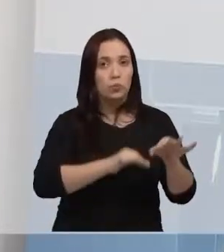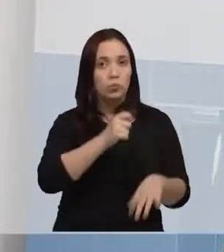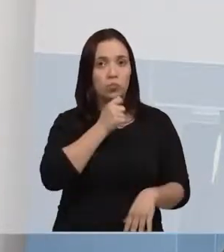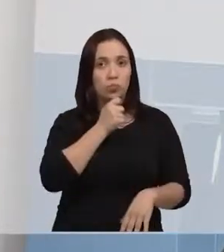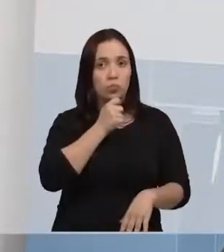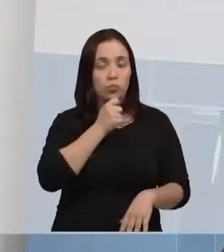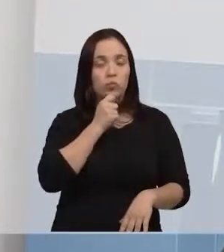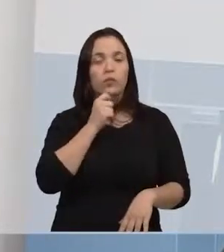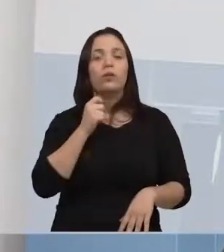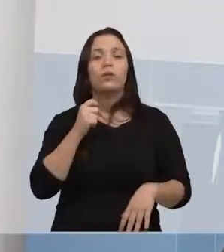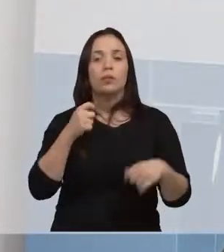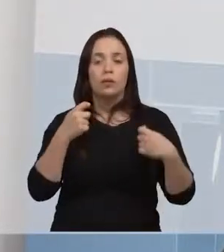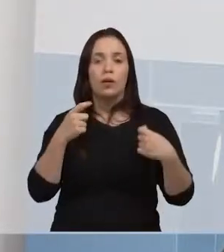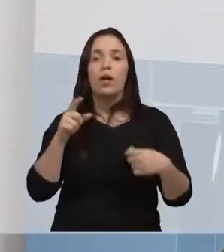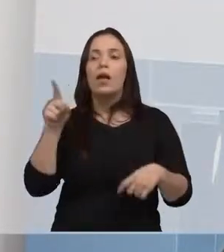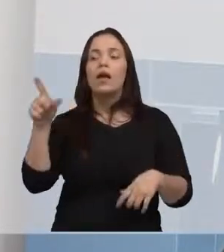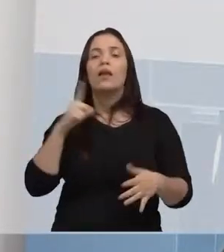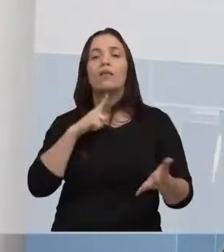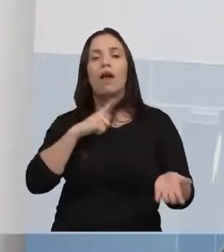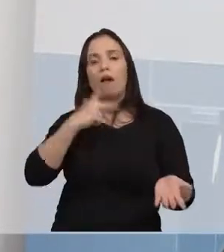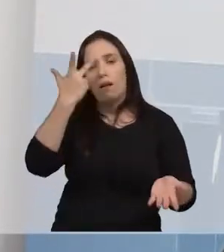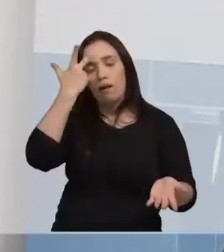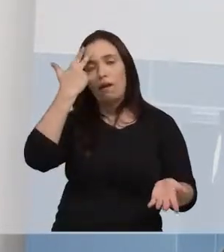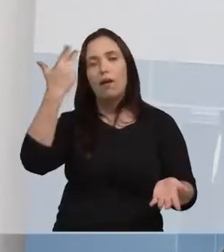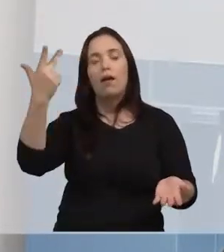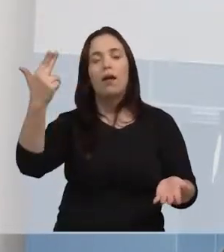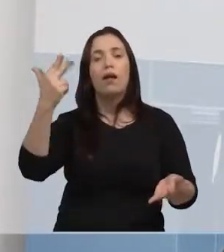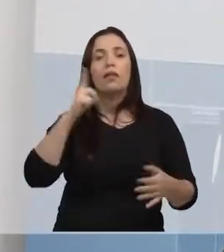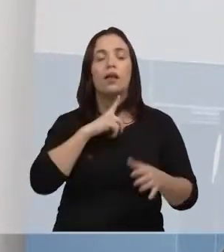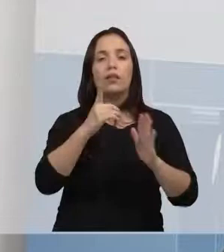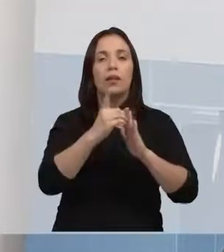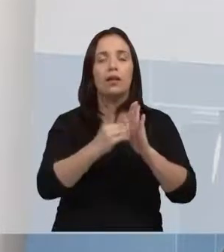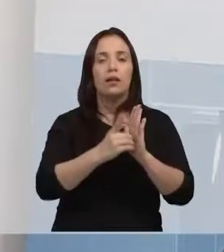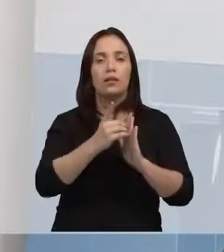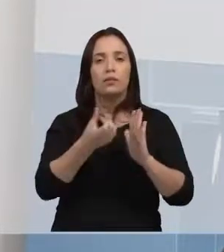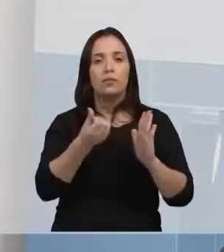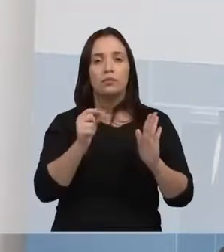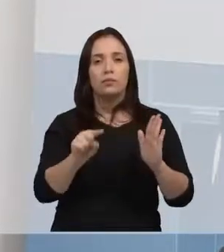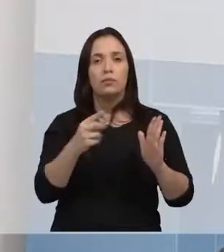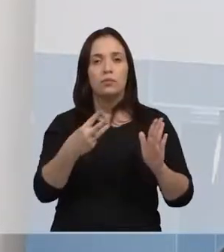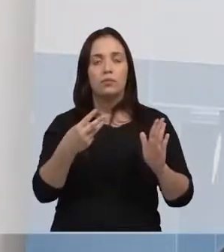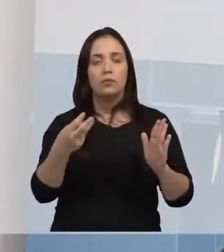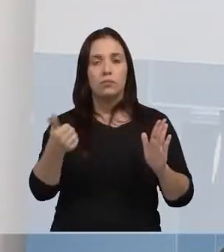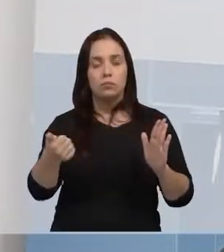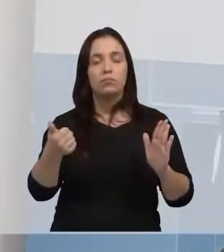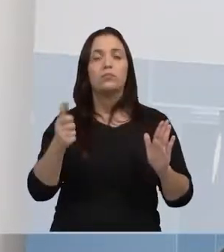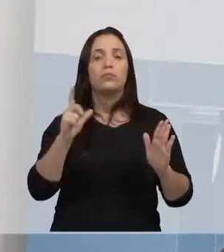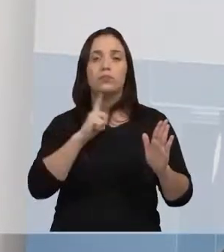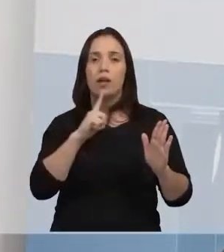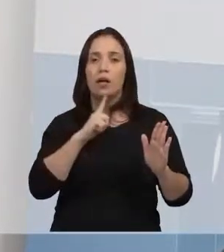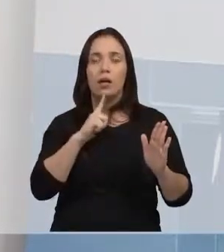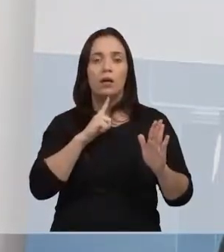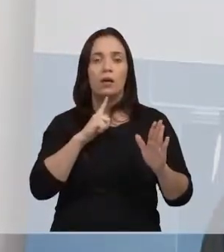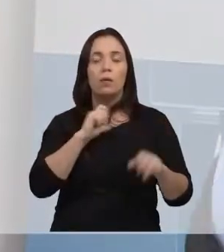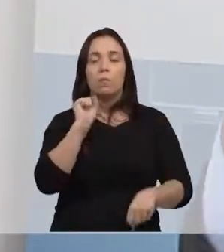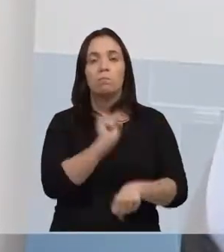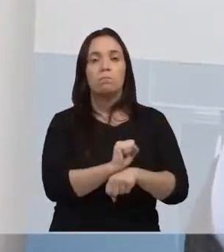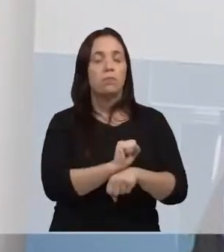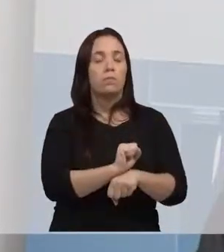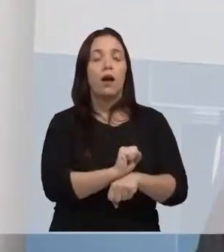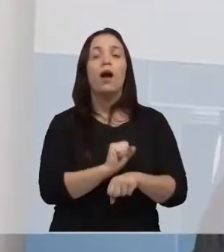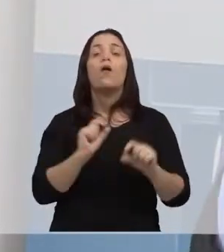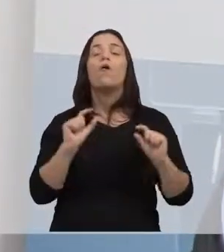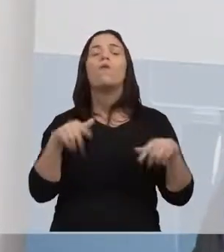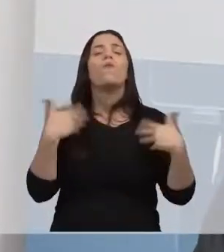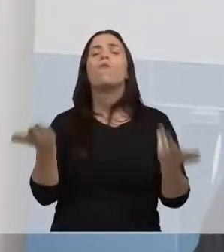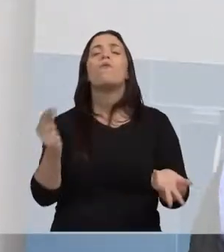da ação, os privilégios otorgados pelo decreto 6.381/2008 foram retirados temporariamente. Quais são esses privilégios?